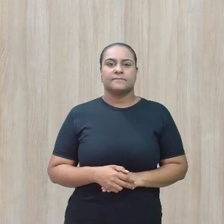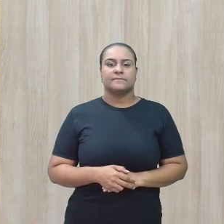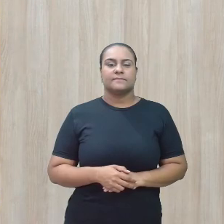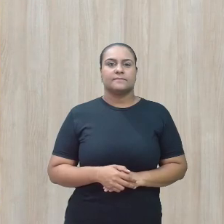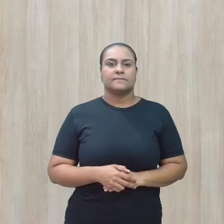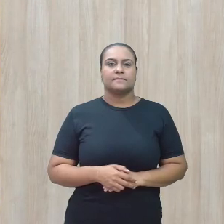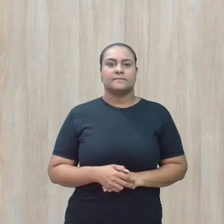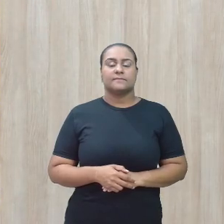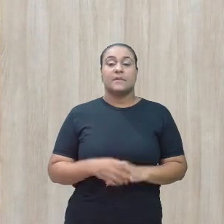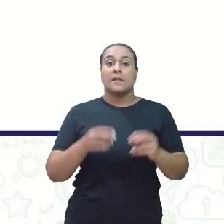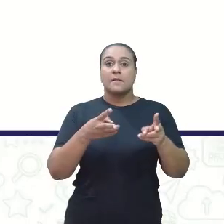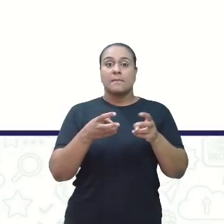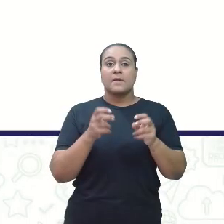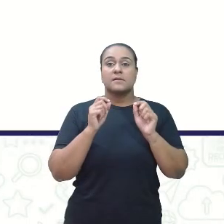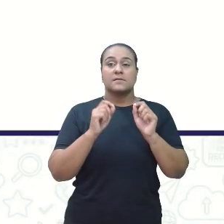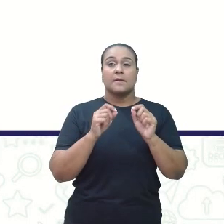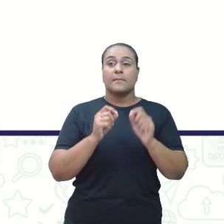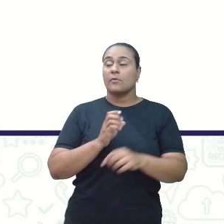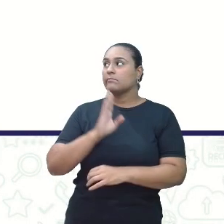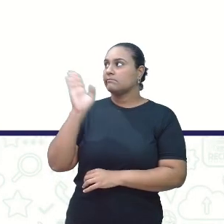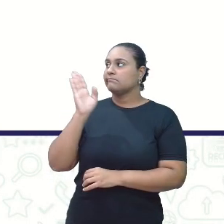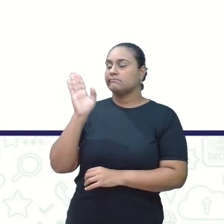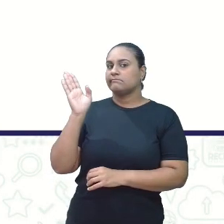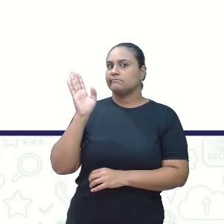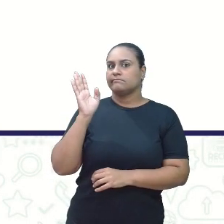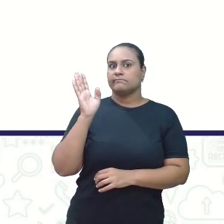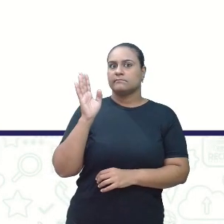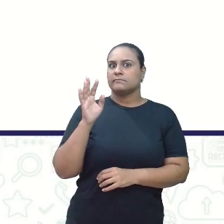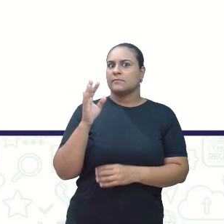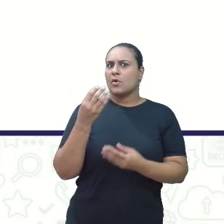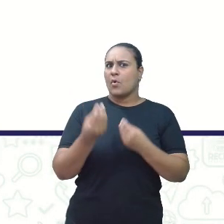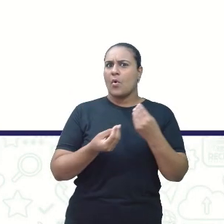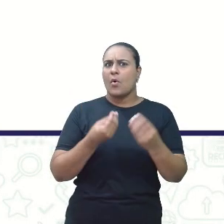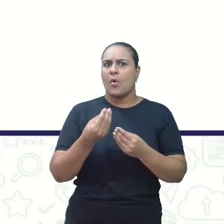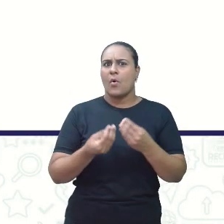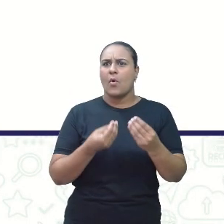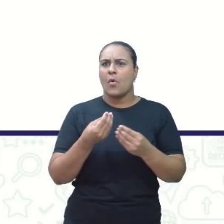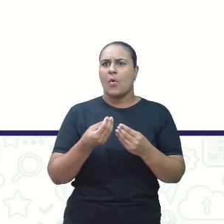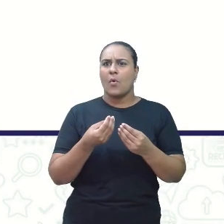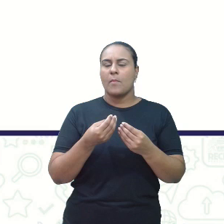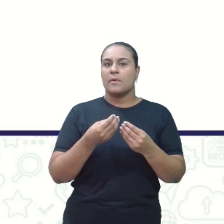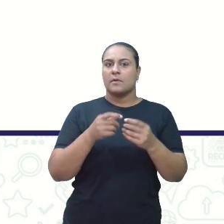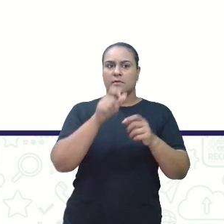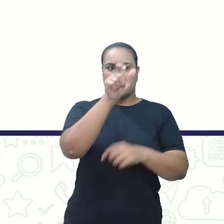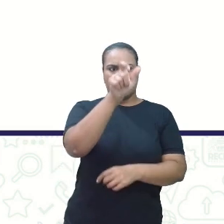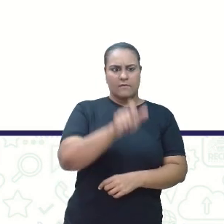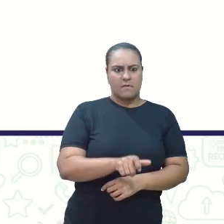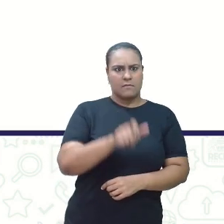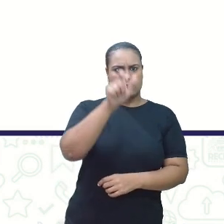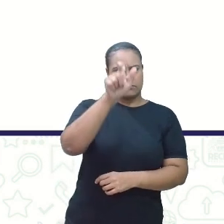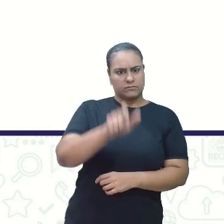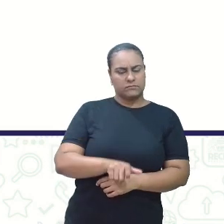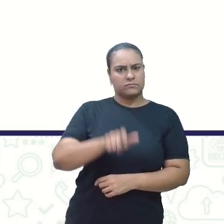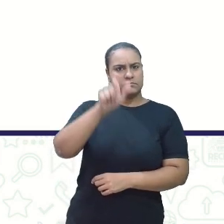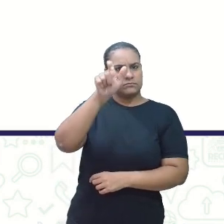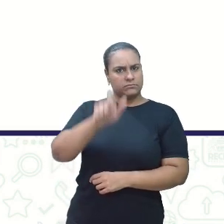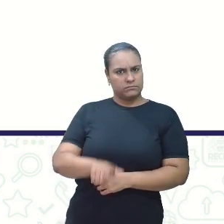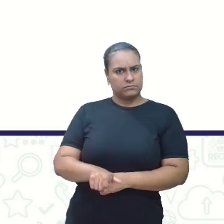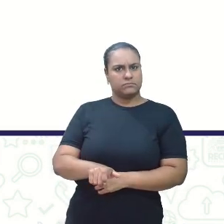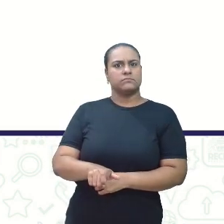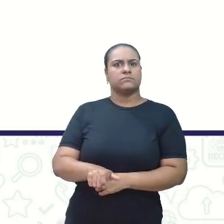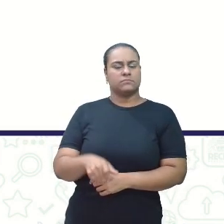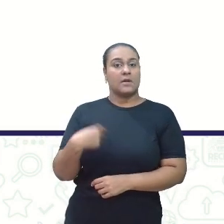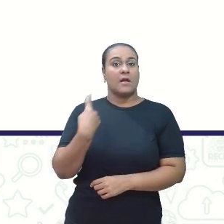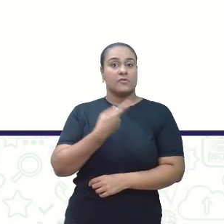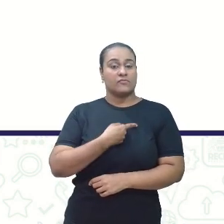E aí a gente percebe essa divisão que ela não foi feita com as linhas verticais, né? Apesar da gente perceber na